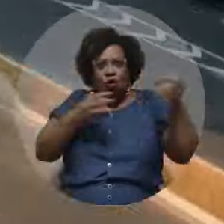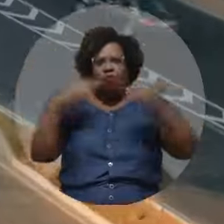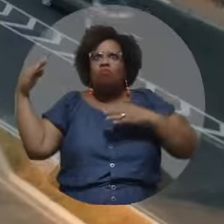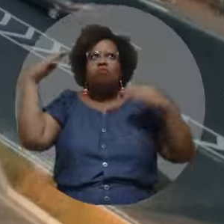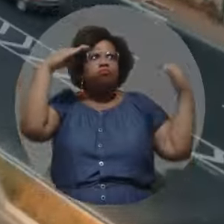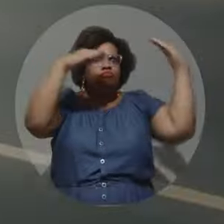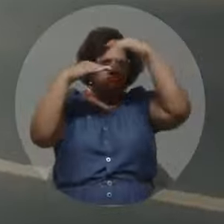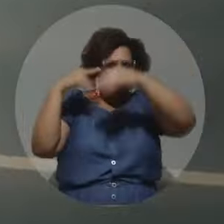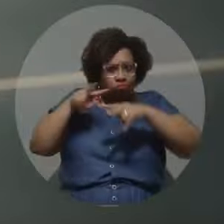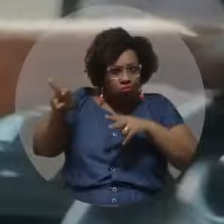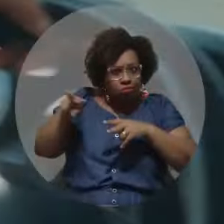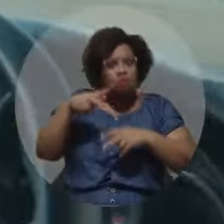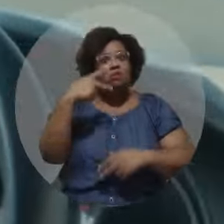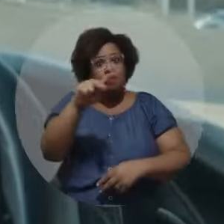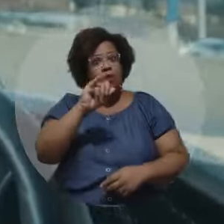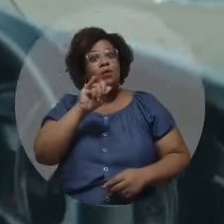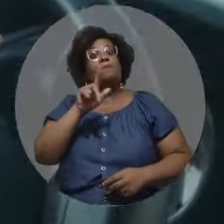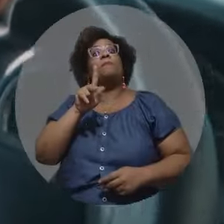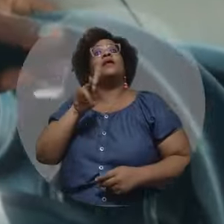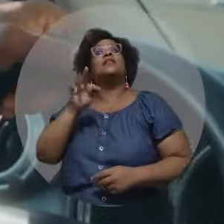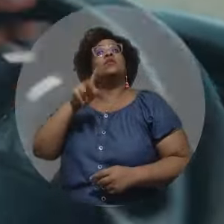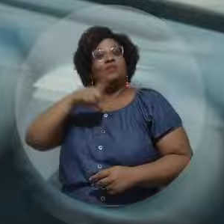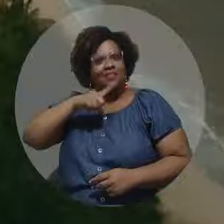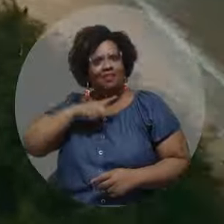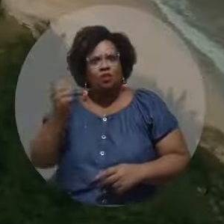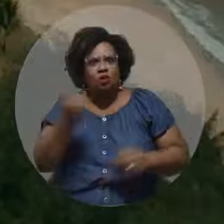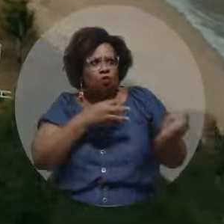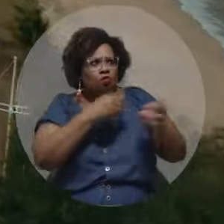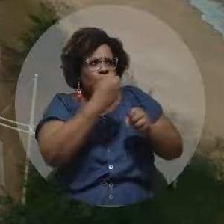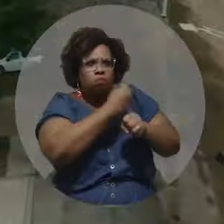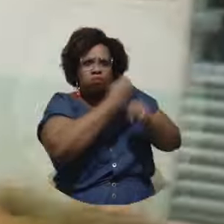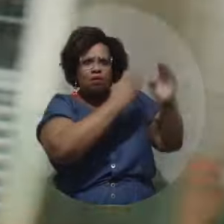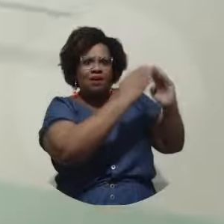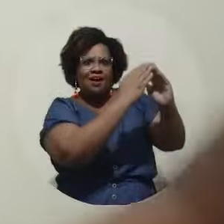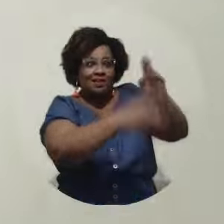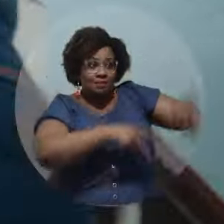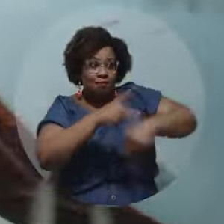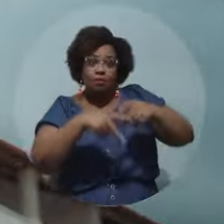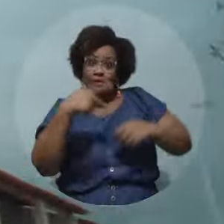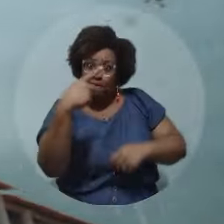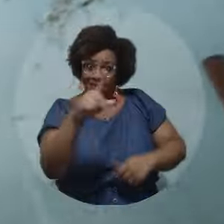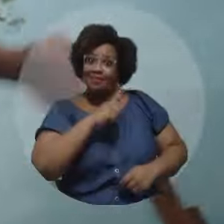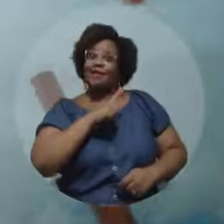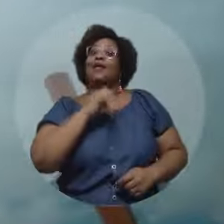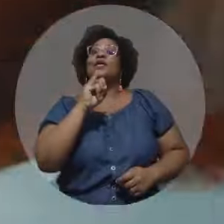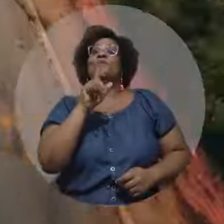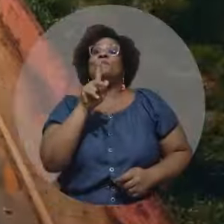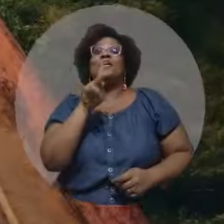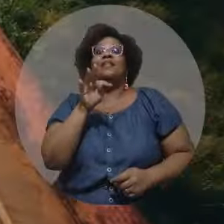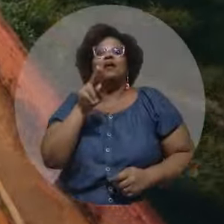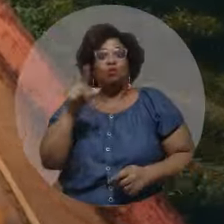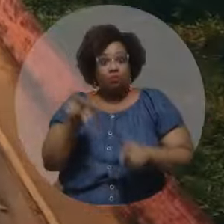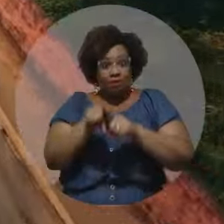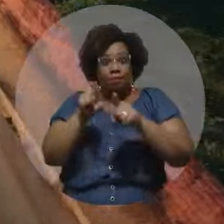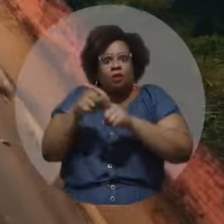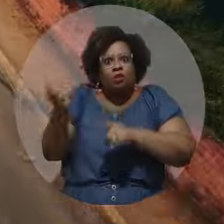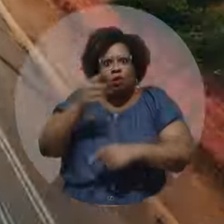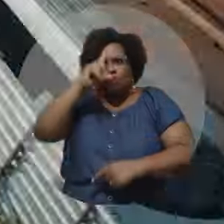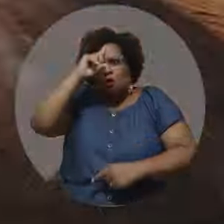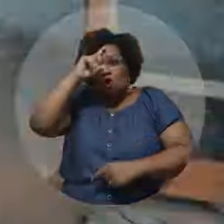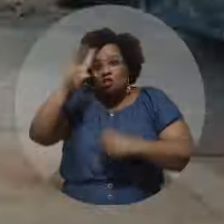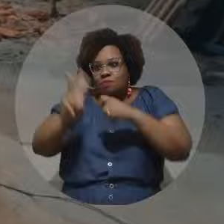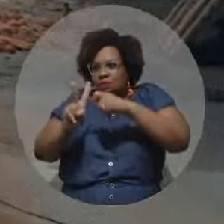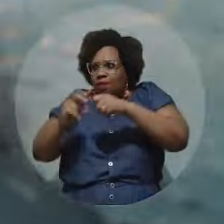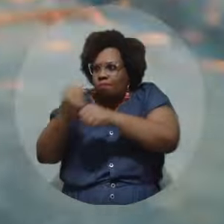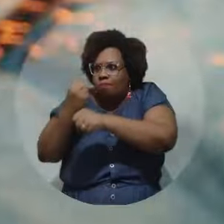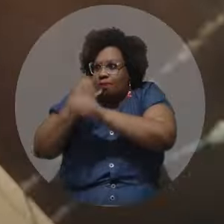dos novos viadutos? O seu IPTU tá aí. As novas moradias populares? O seu IPTU tá aí. O novo hospital veterinário que já tá